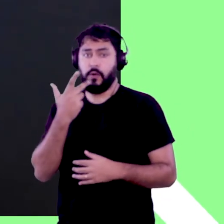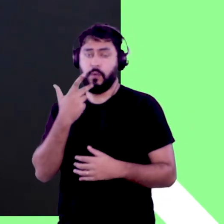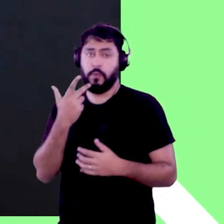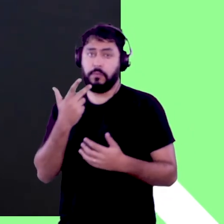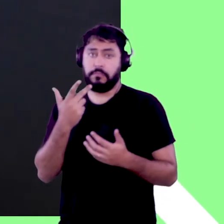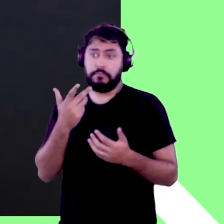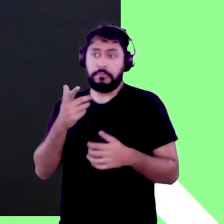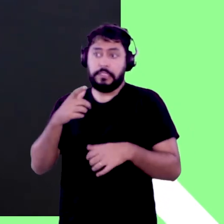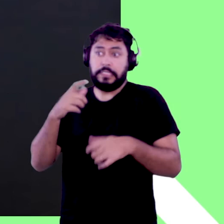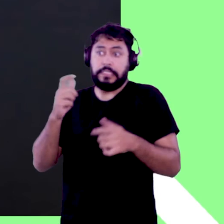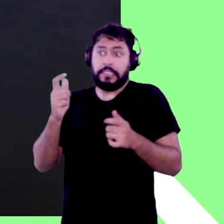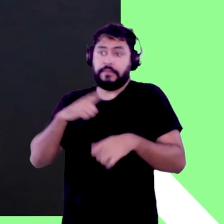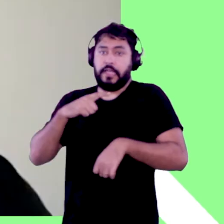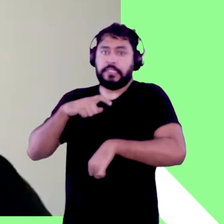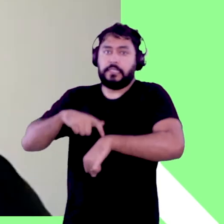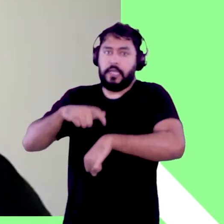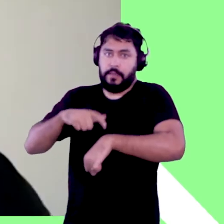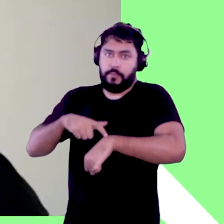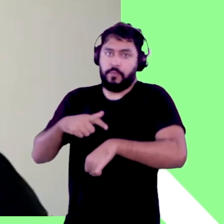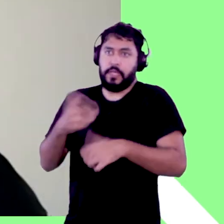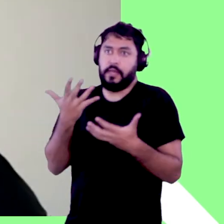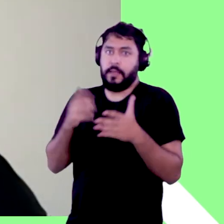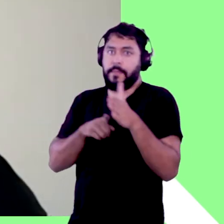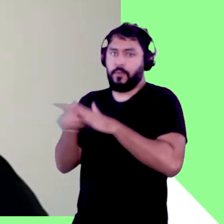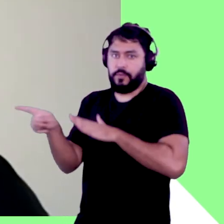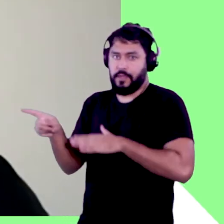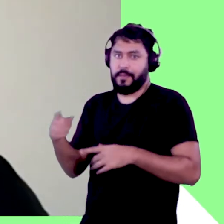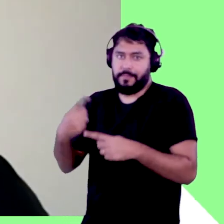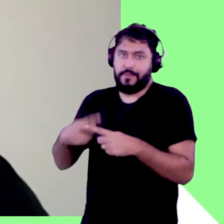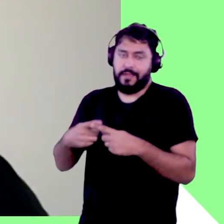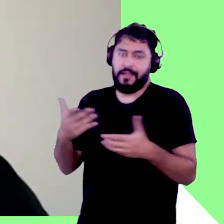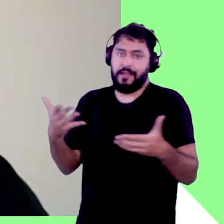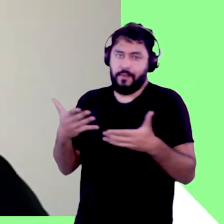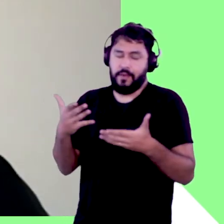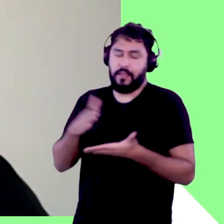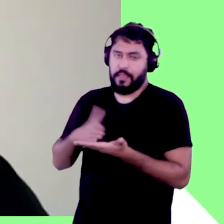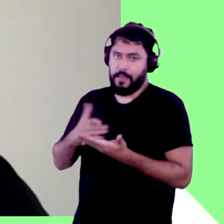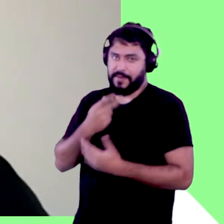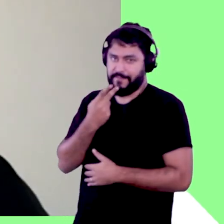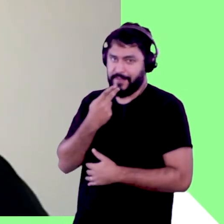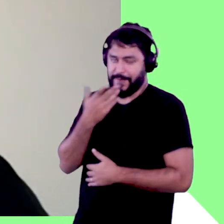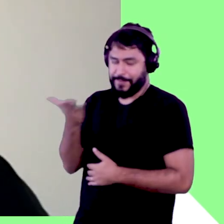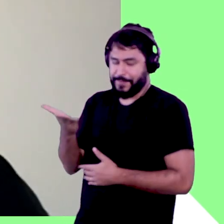pergunta. Ótimo. Pode Ai, fazer adorei já. as visões. Fala.